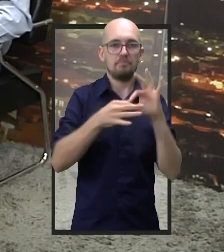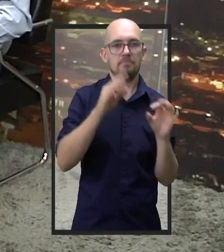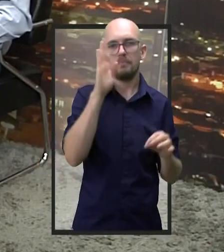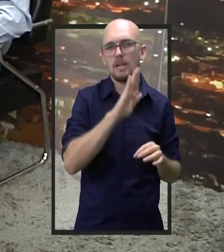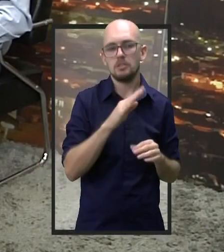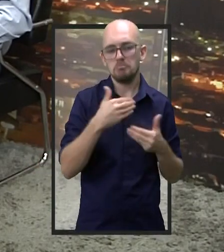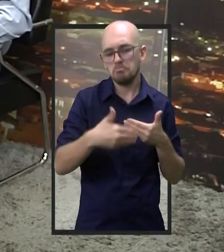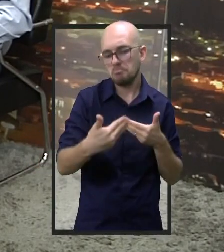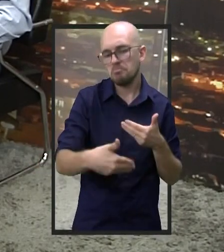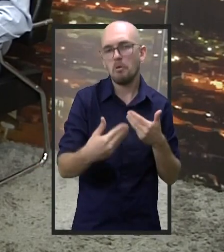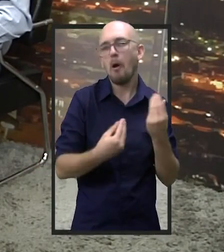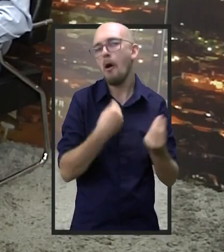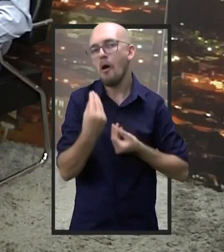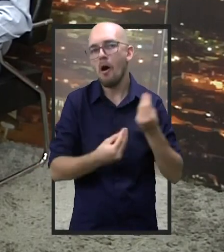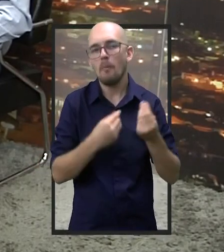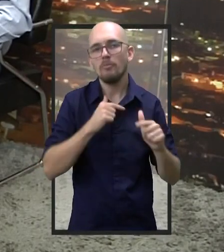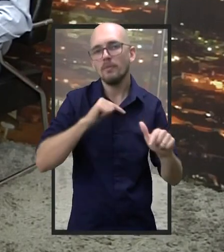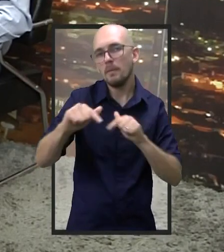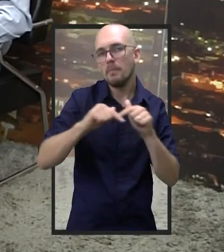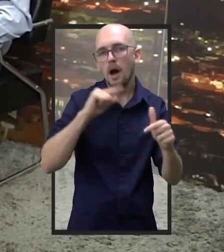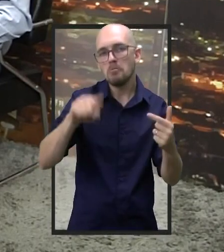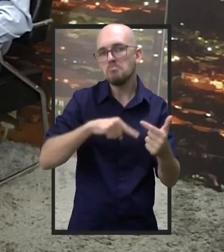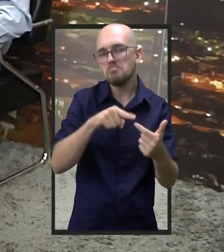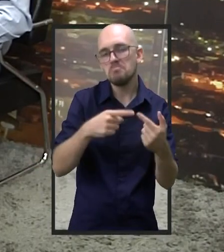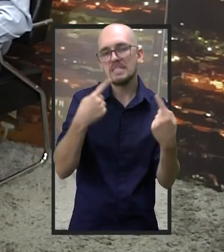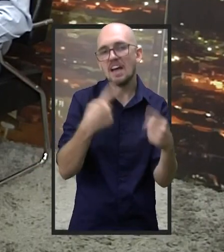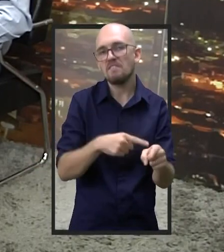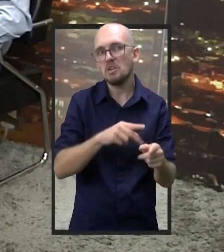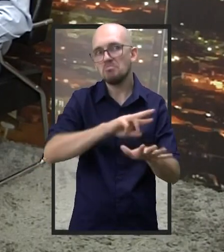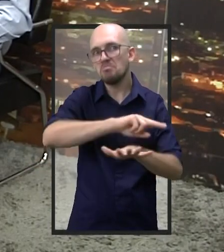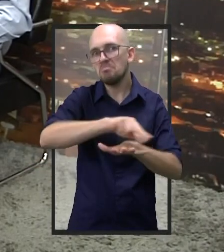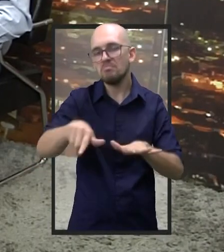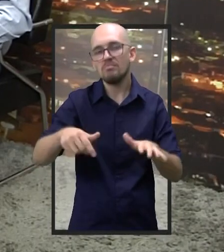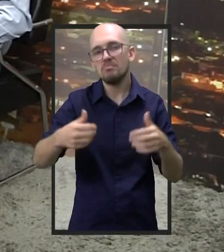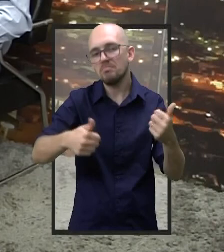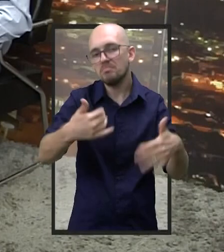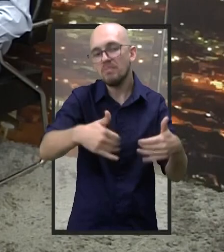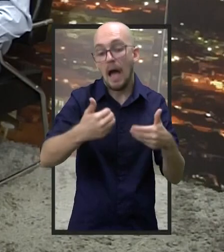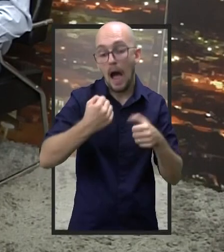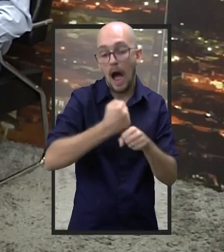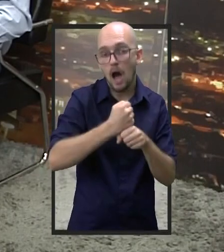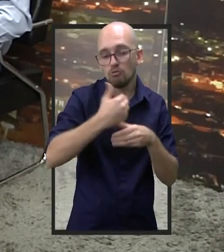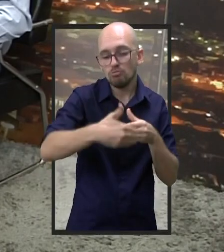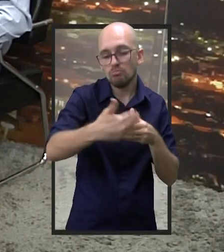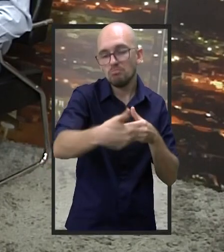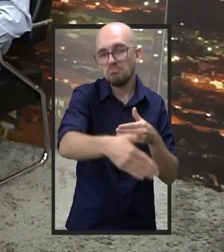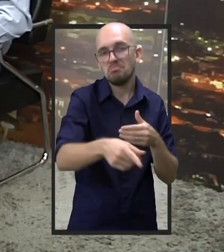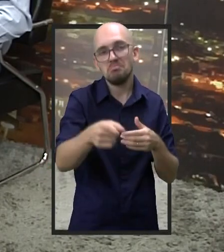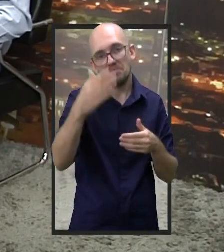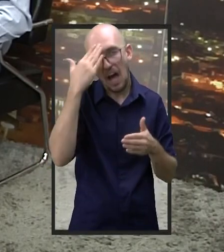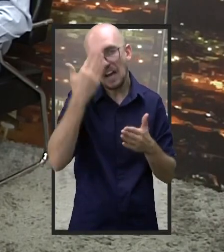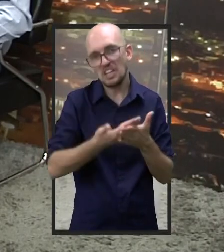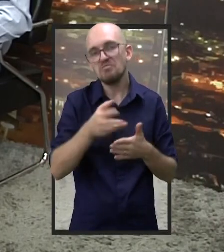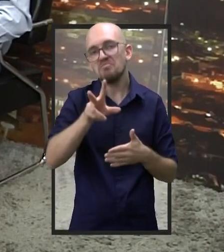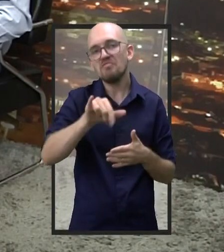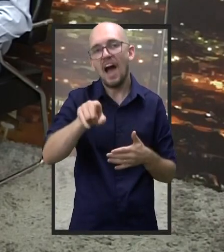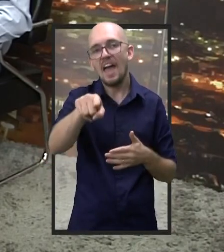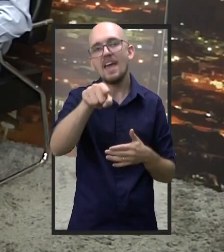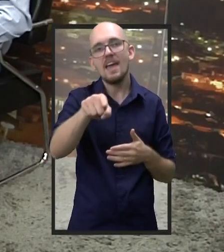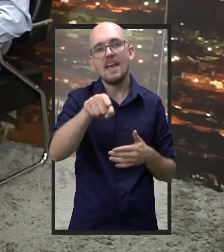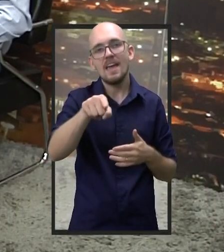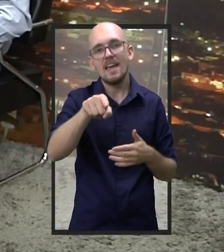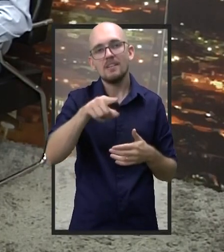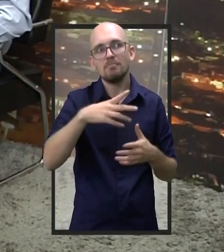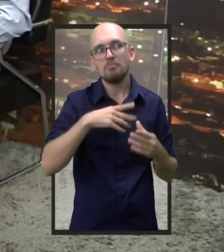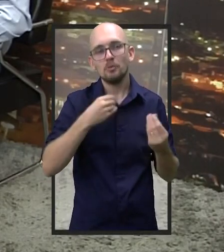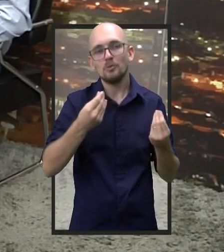por vir, o seu trabalho, as metas, os desafios aí desses próximos anos, que você acredita que vai ter